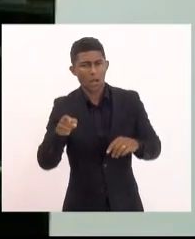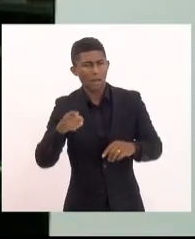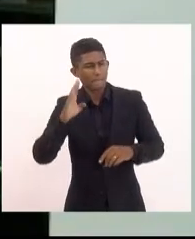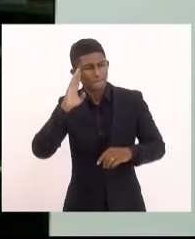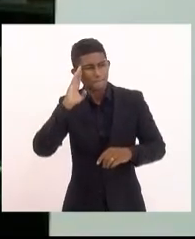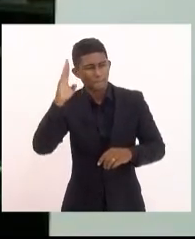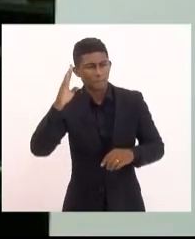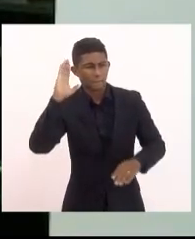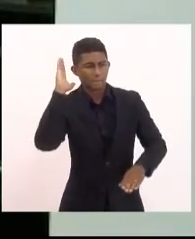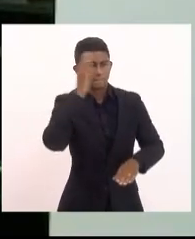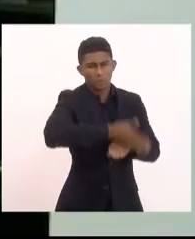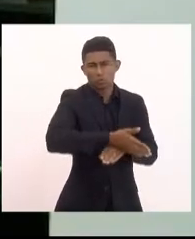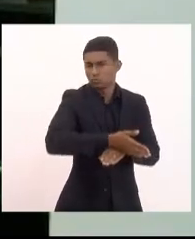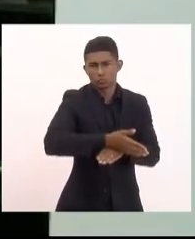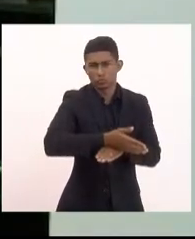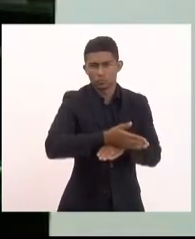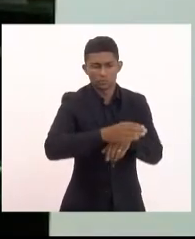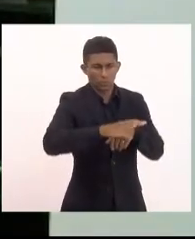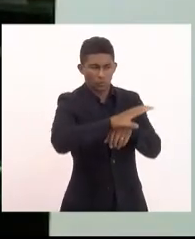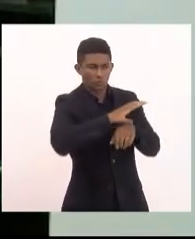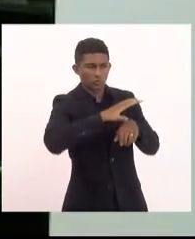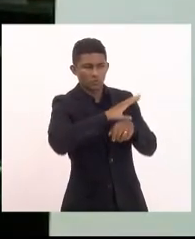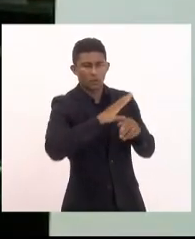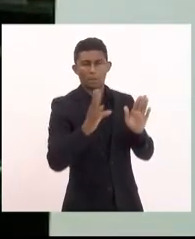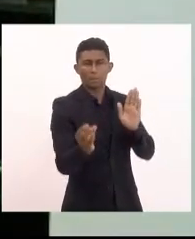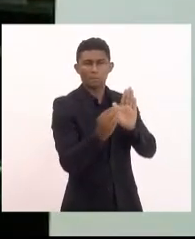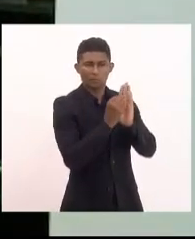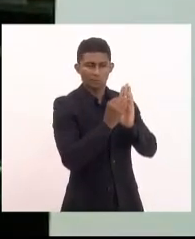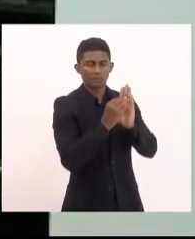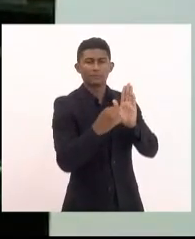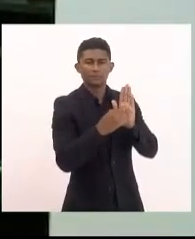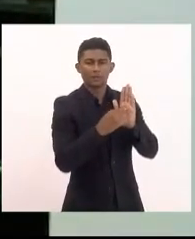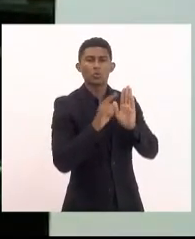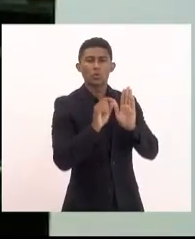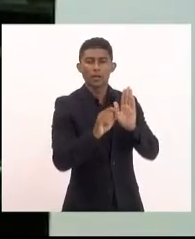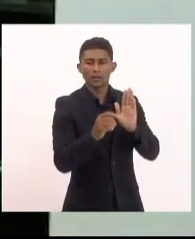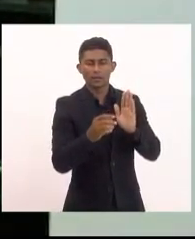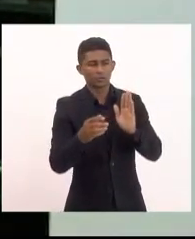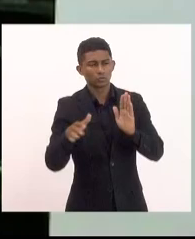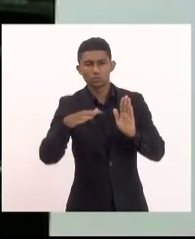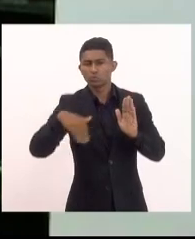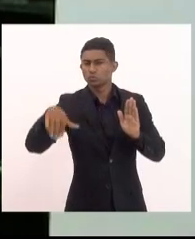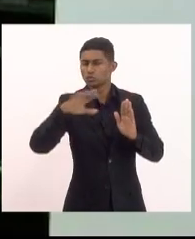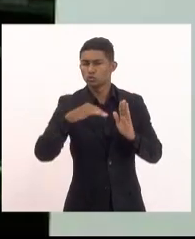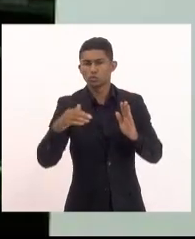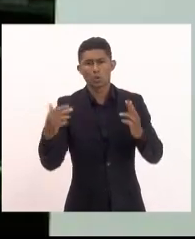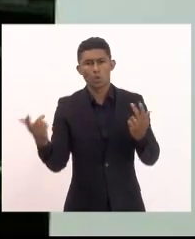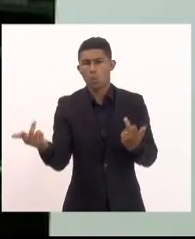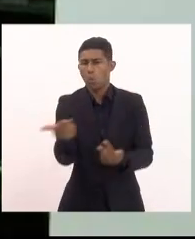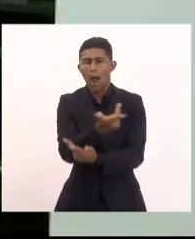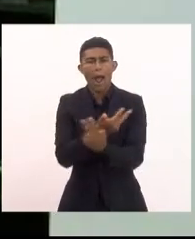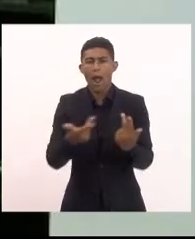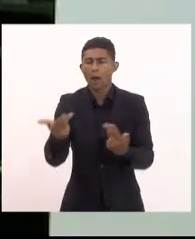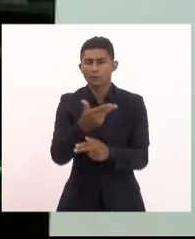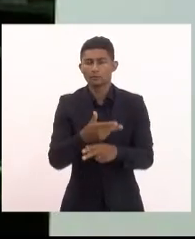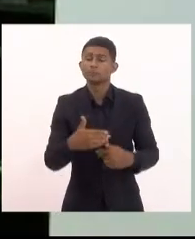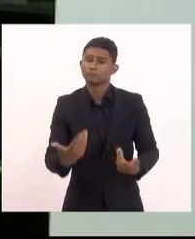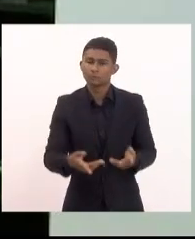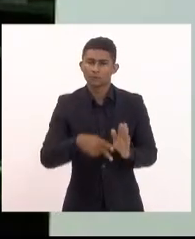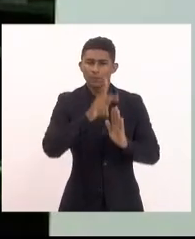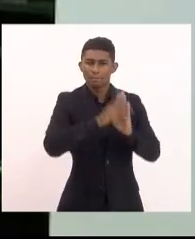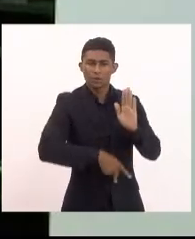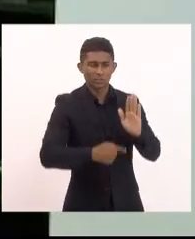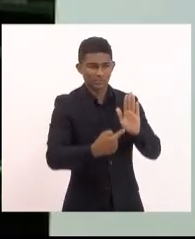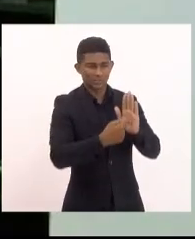o princípio constitucional da isonomia. Então, o projeto recebeu muitas emendas,